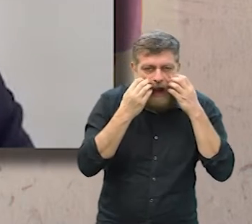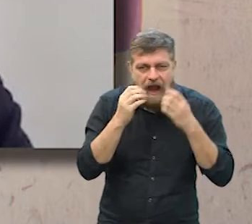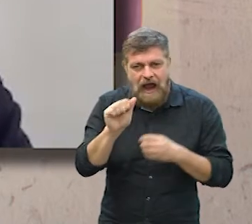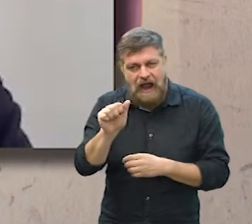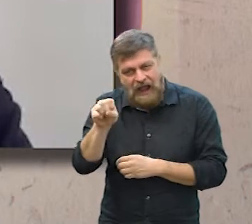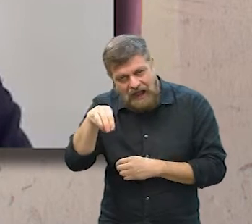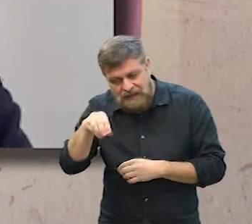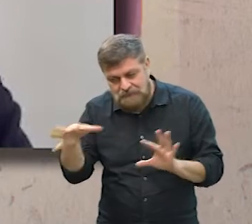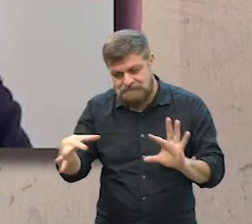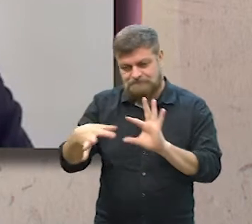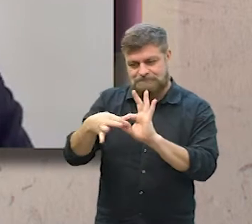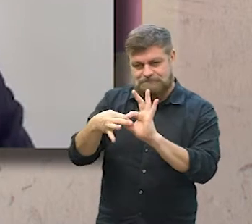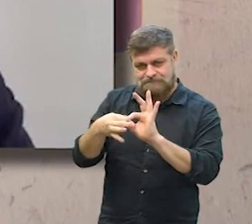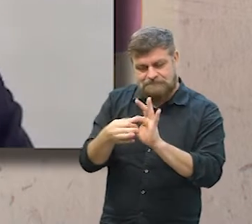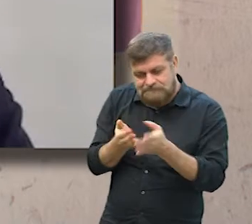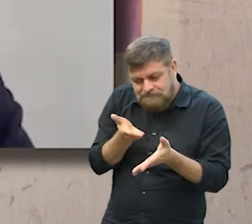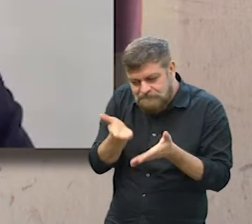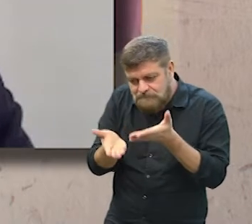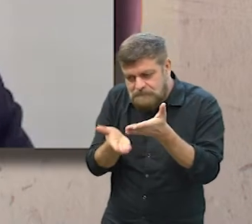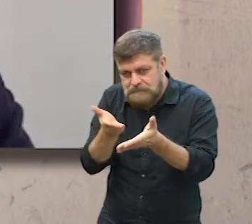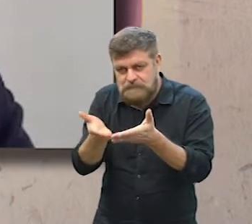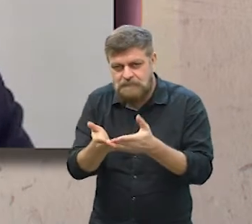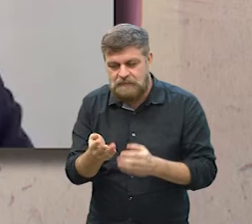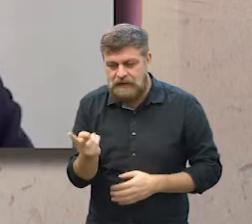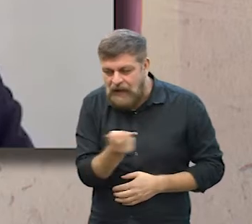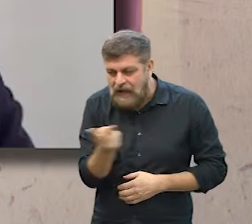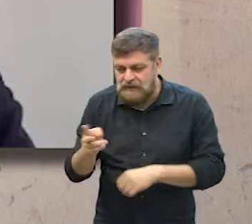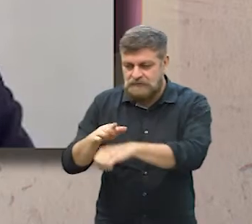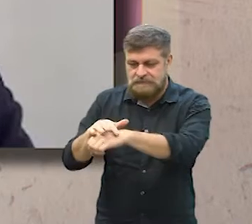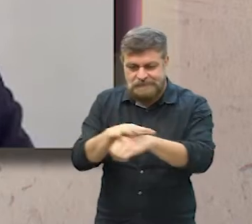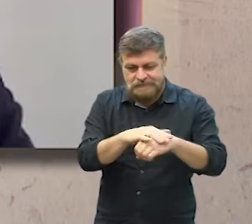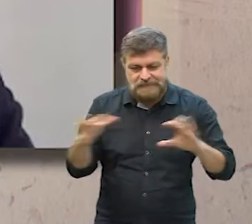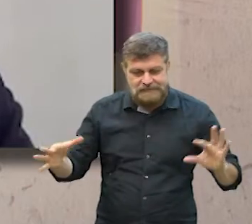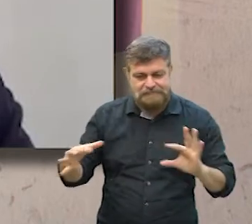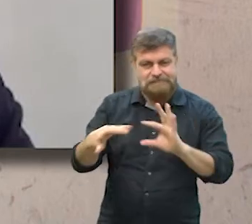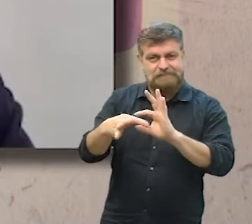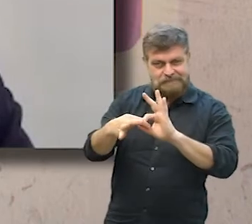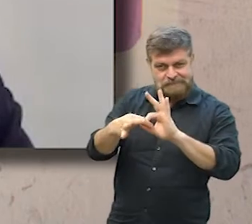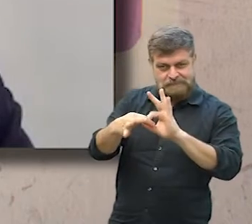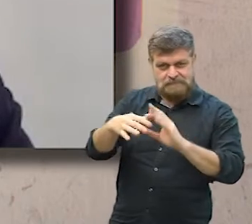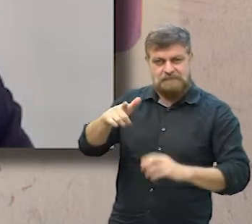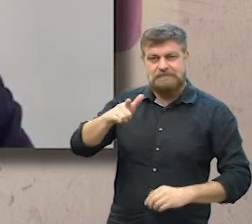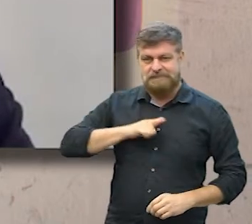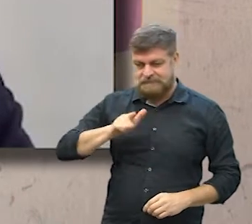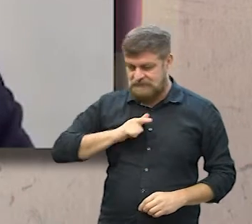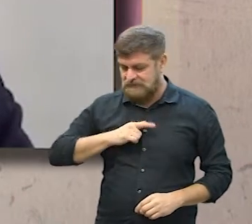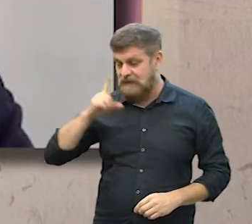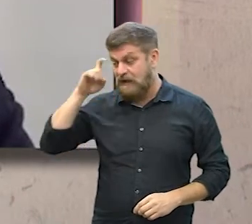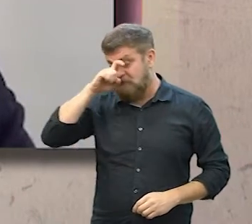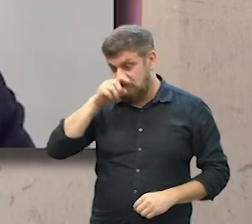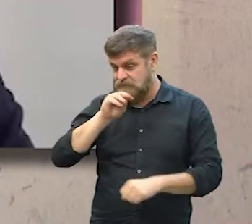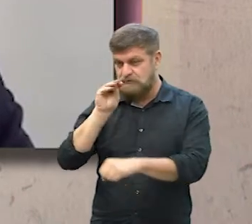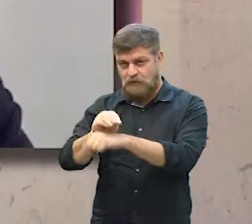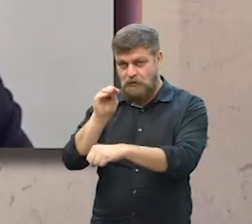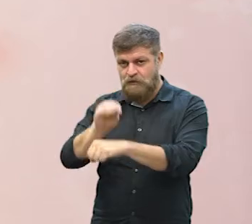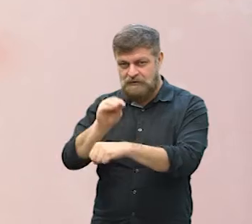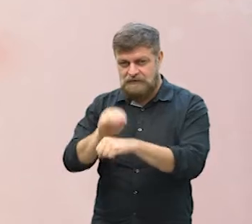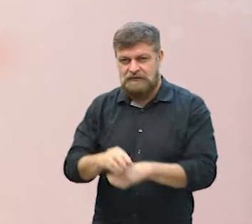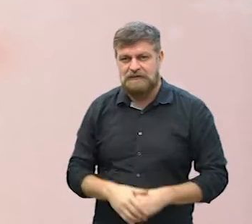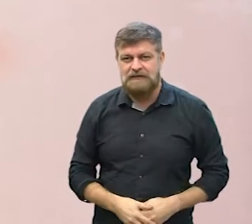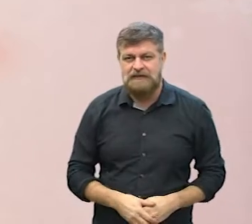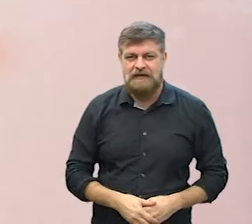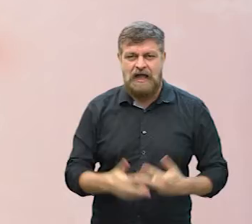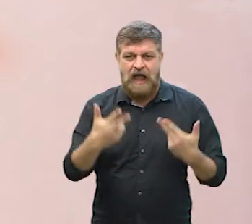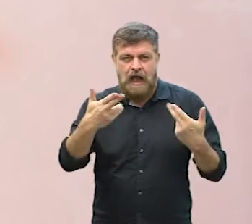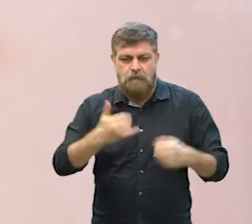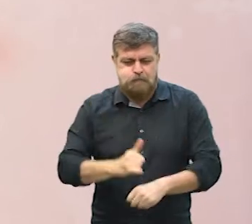ajudar no tratamento da asma. Então, são doenças que costumam vir juntas, sim, e que podem interferir no tratamento da asma. Assim